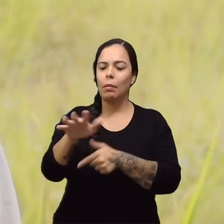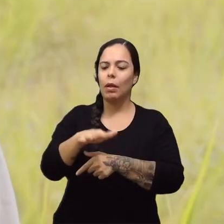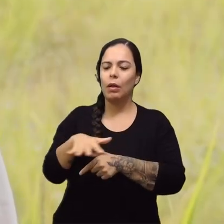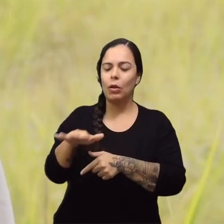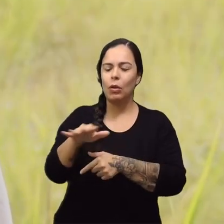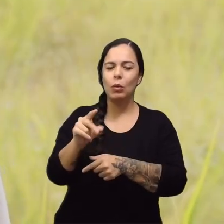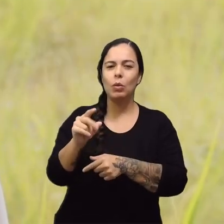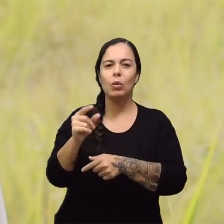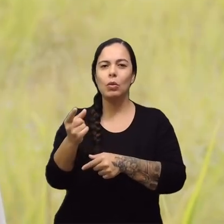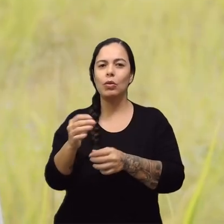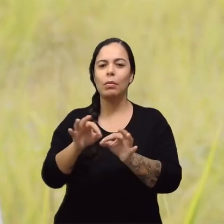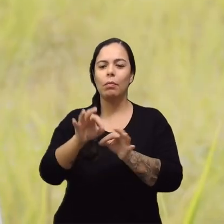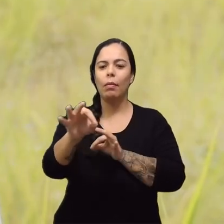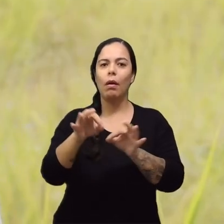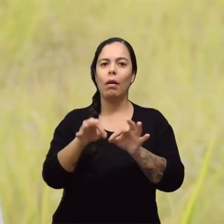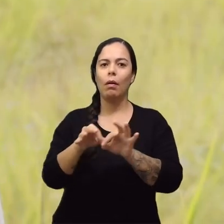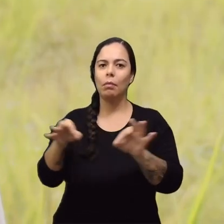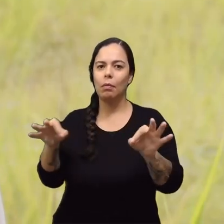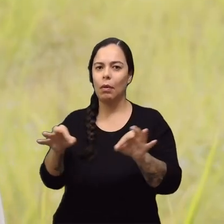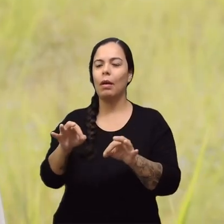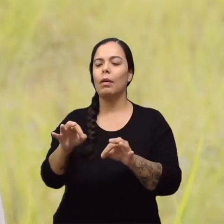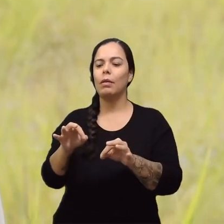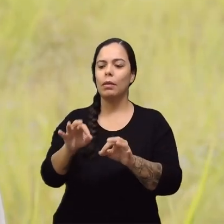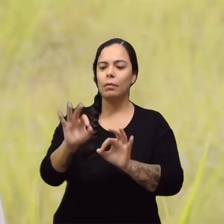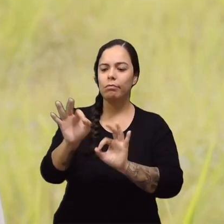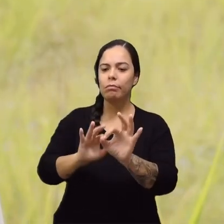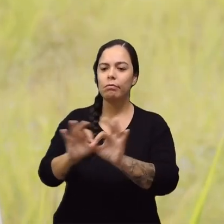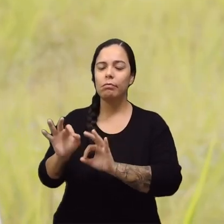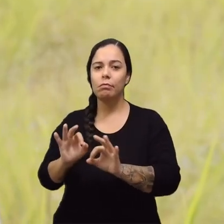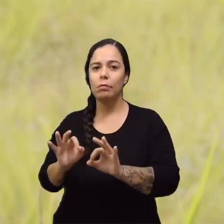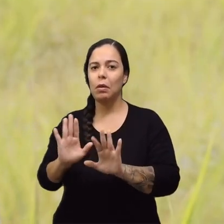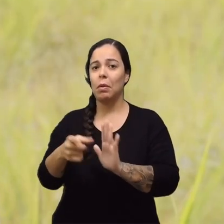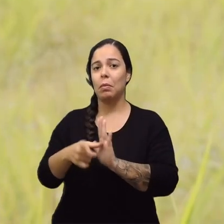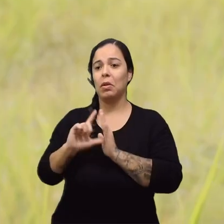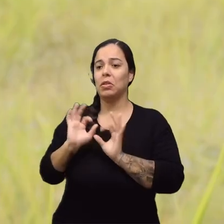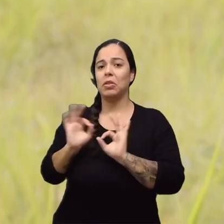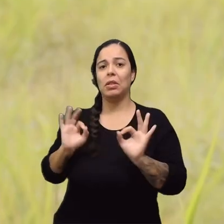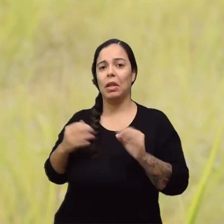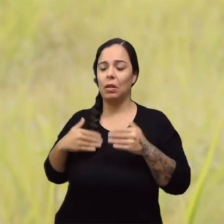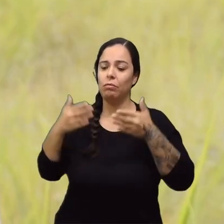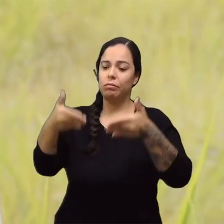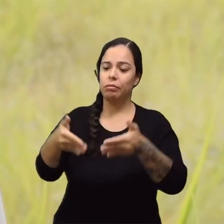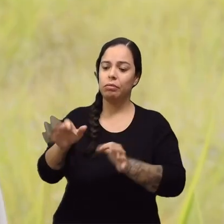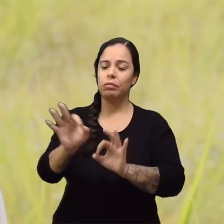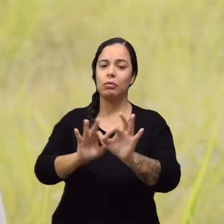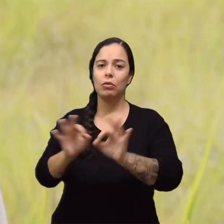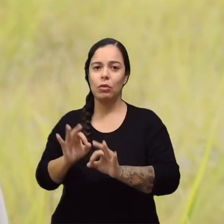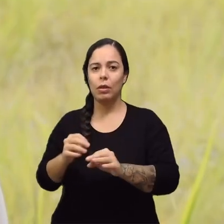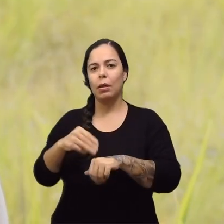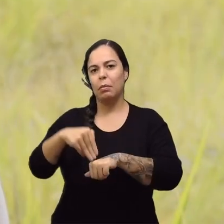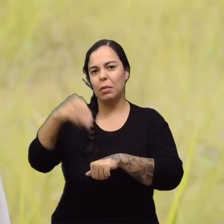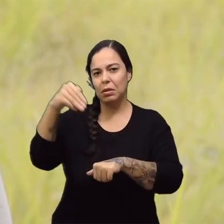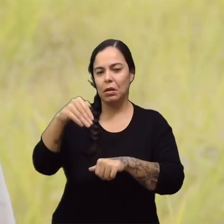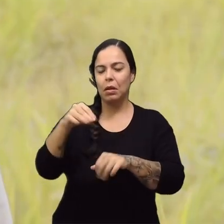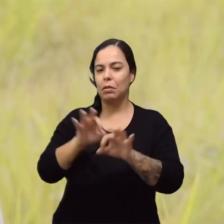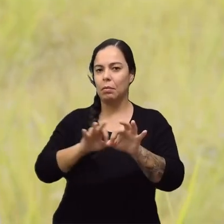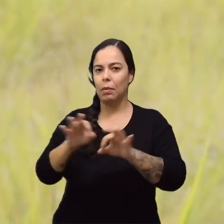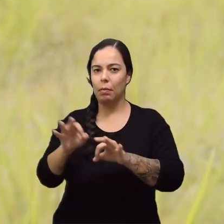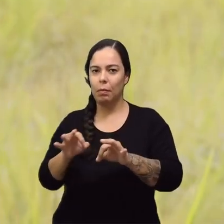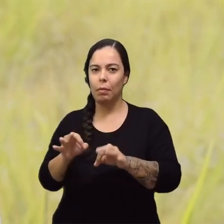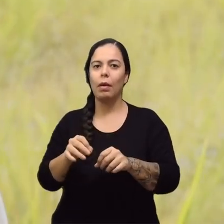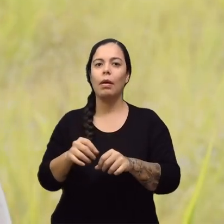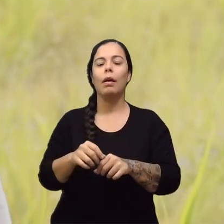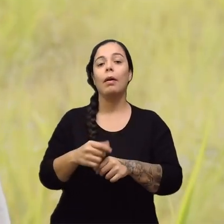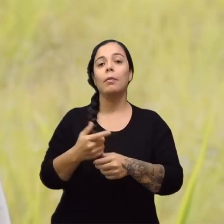delimitação da Duna Grande, né, que até o momento não se tinha, para o trabalho de mestrado do colega da época, e era